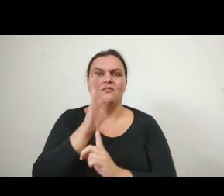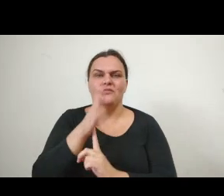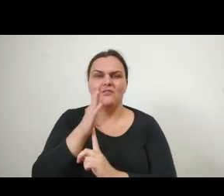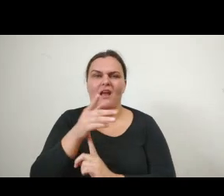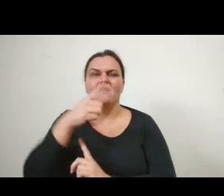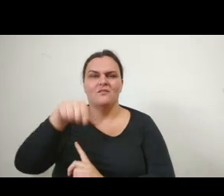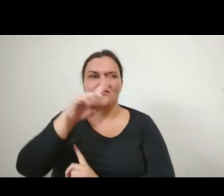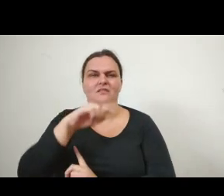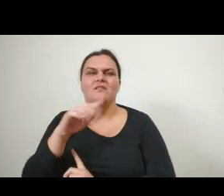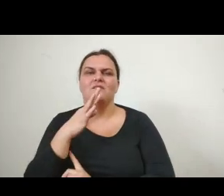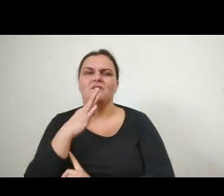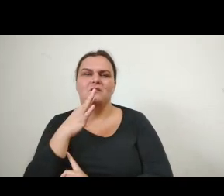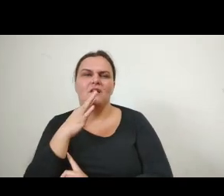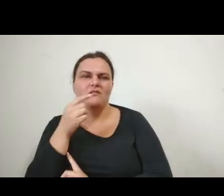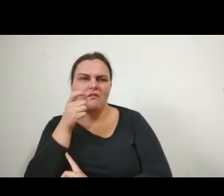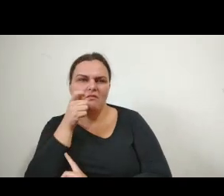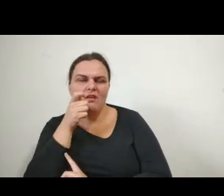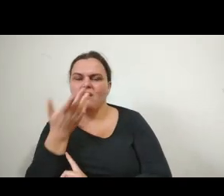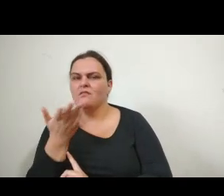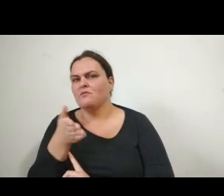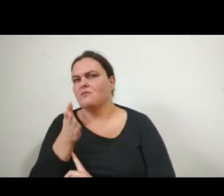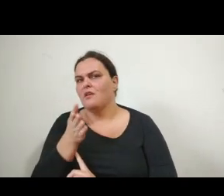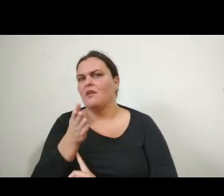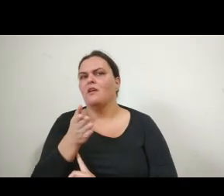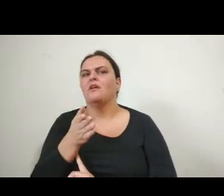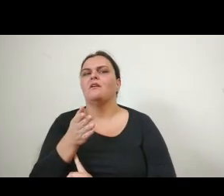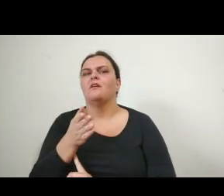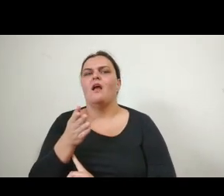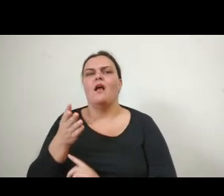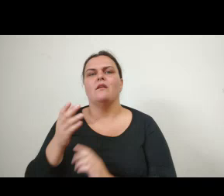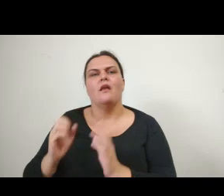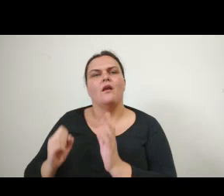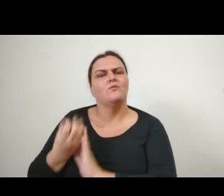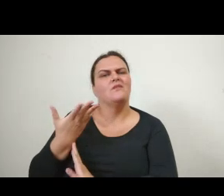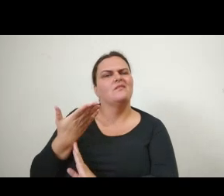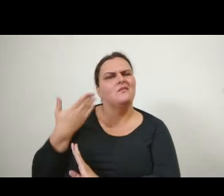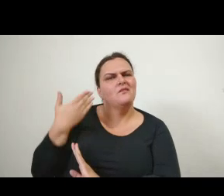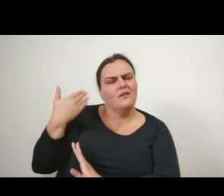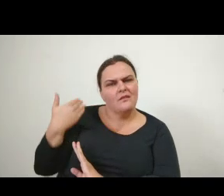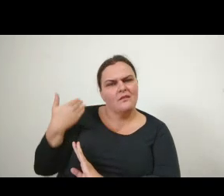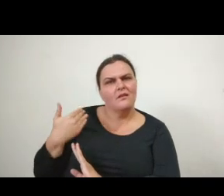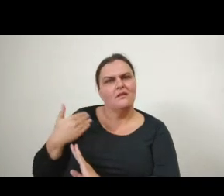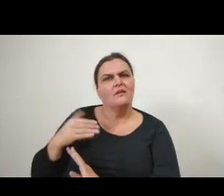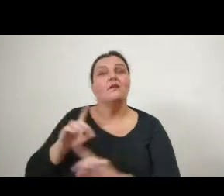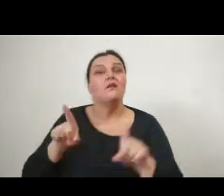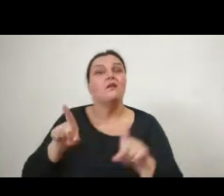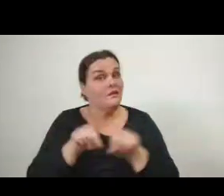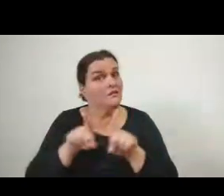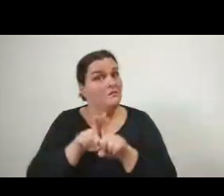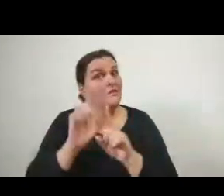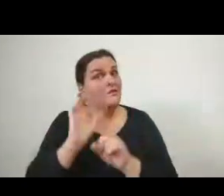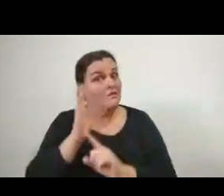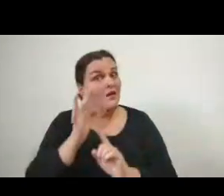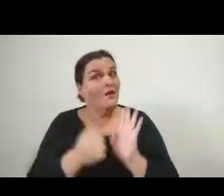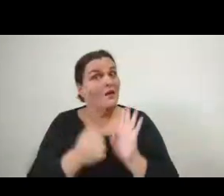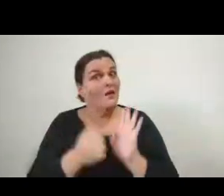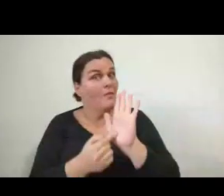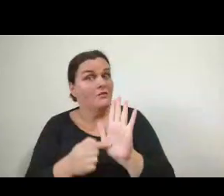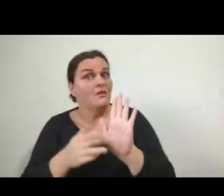climáticos extremos que já ocorreram e que talvez já sejam fruto das mudanças